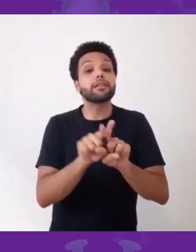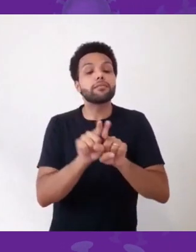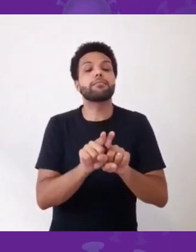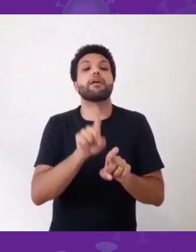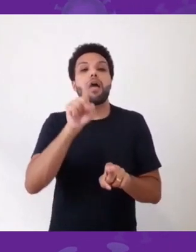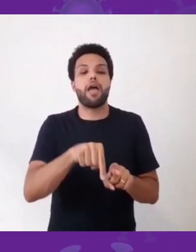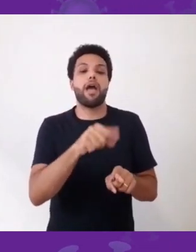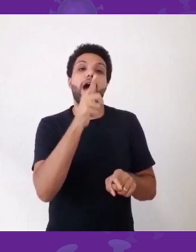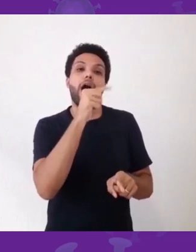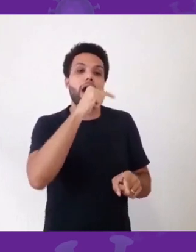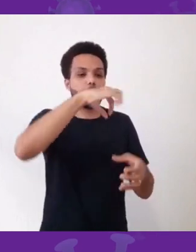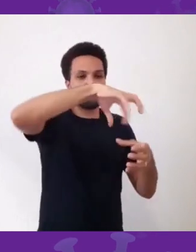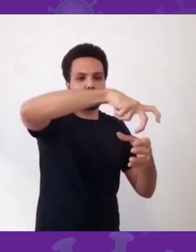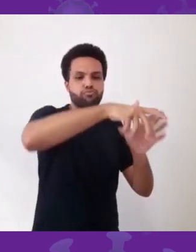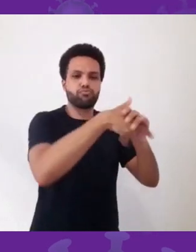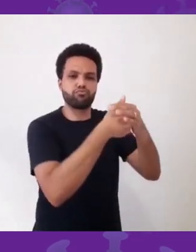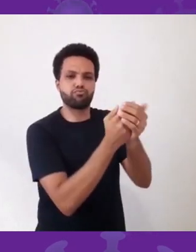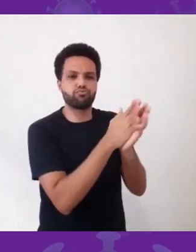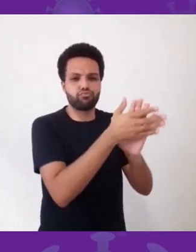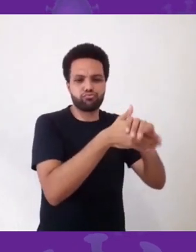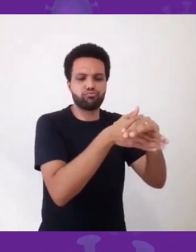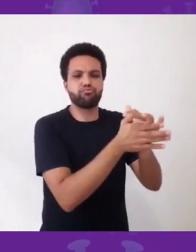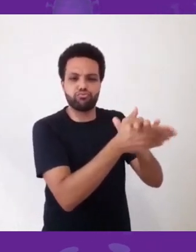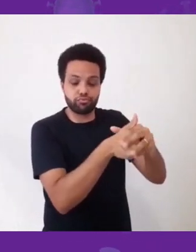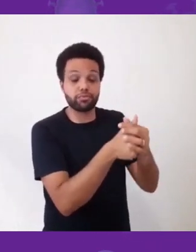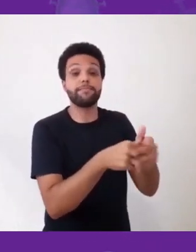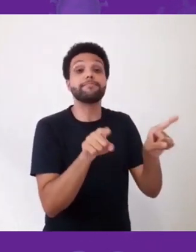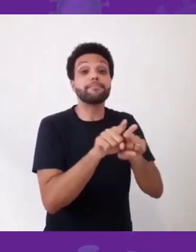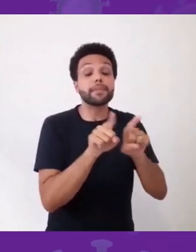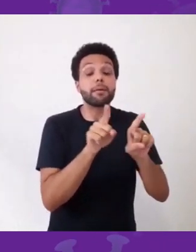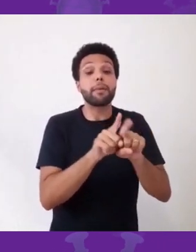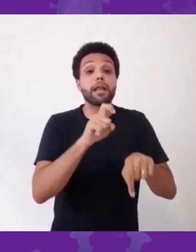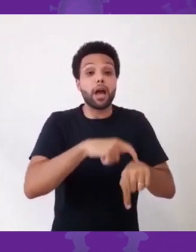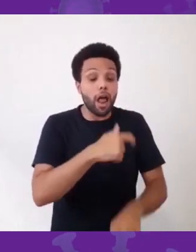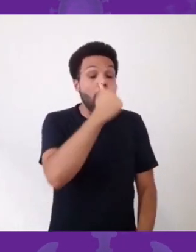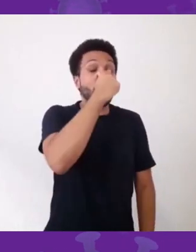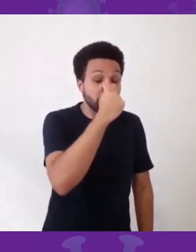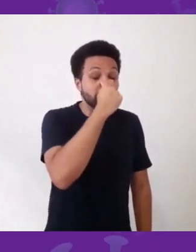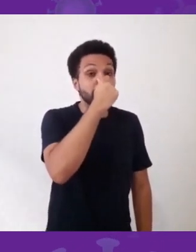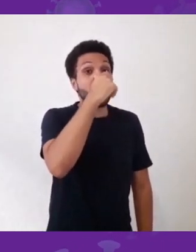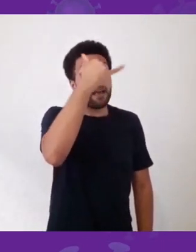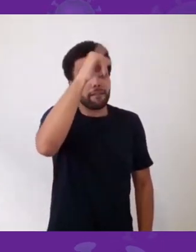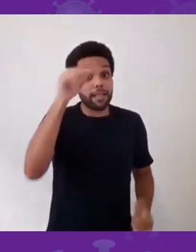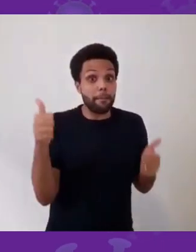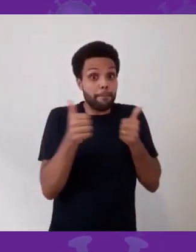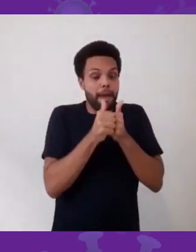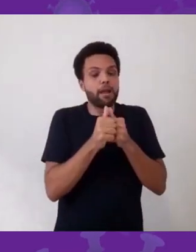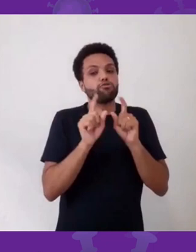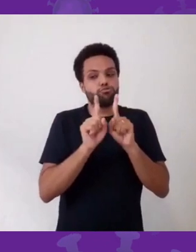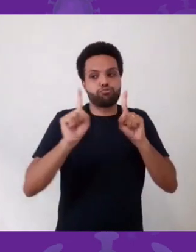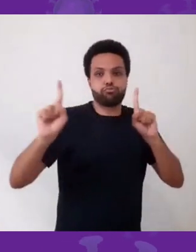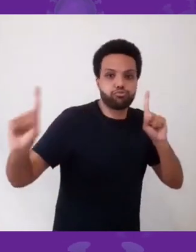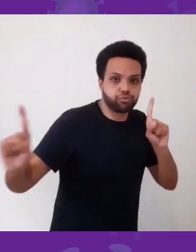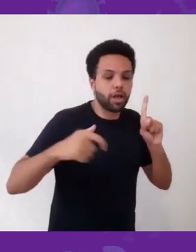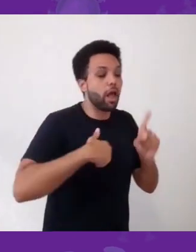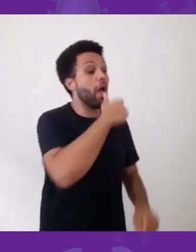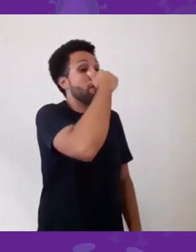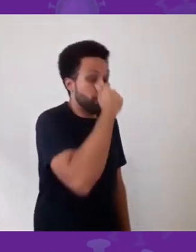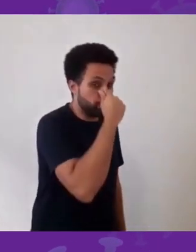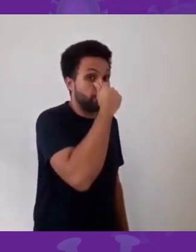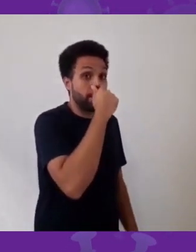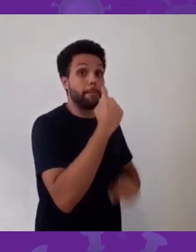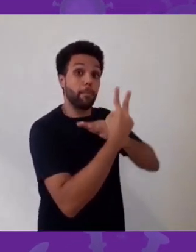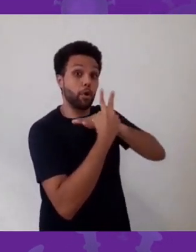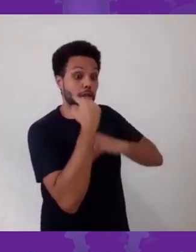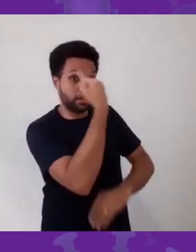pessoas lavem as mãos com muita frequência quando foi espirrar que elas fiquem longe das outras pessoas ou quando for tossir também